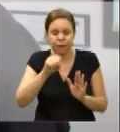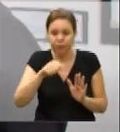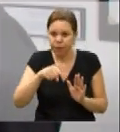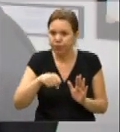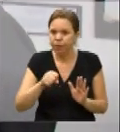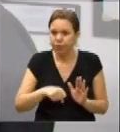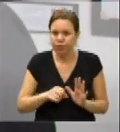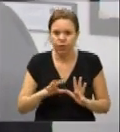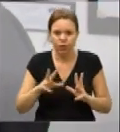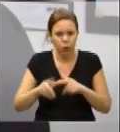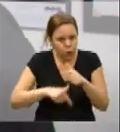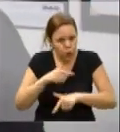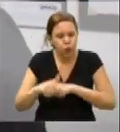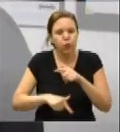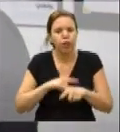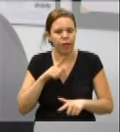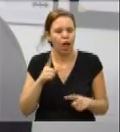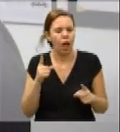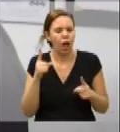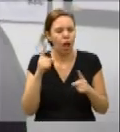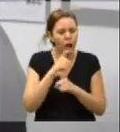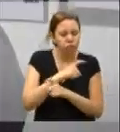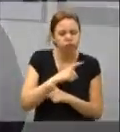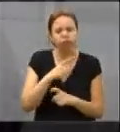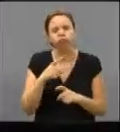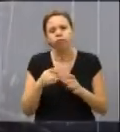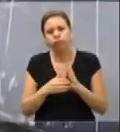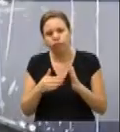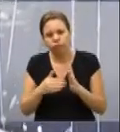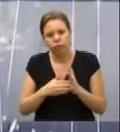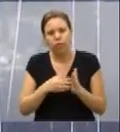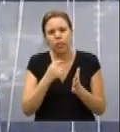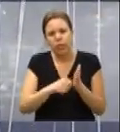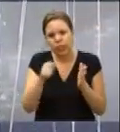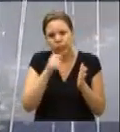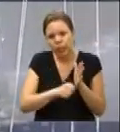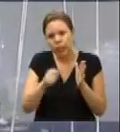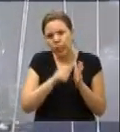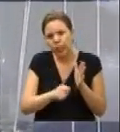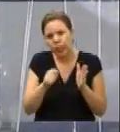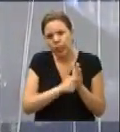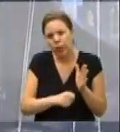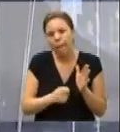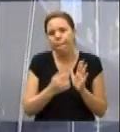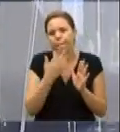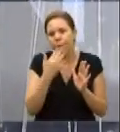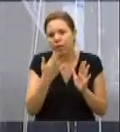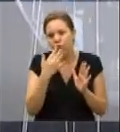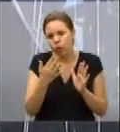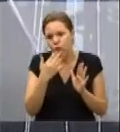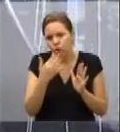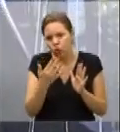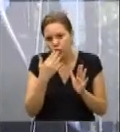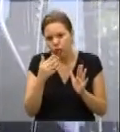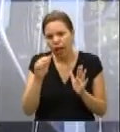Sim, todo trabalho tem um grau de dificuldade, né? Então esse trabalho é uma pintura, ele foi feita com tinta